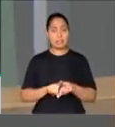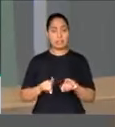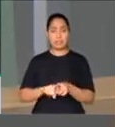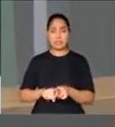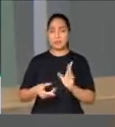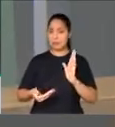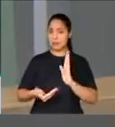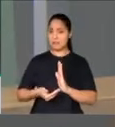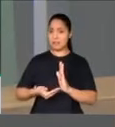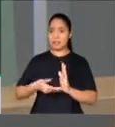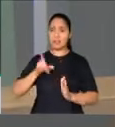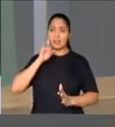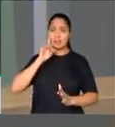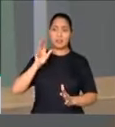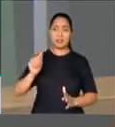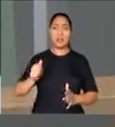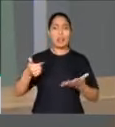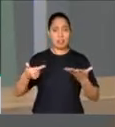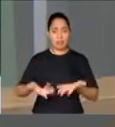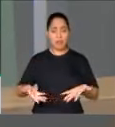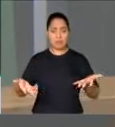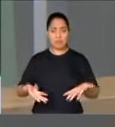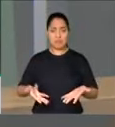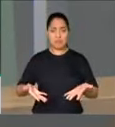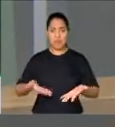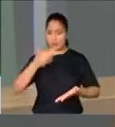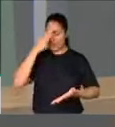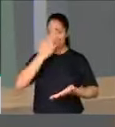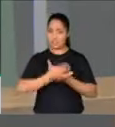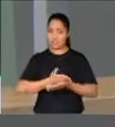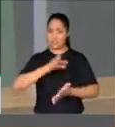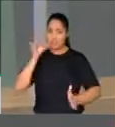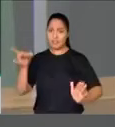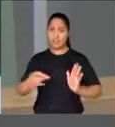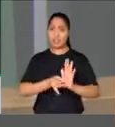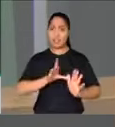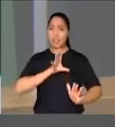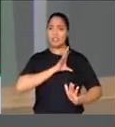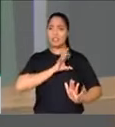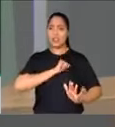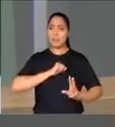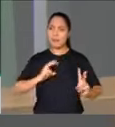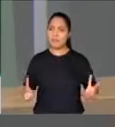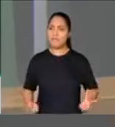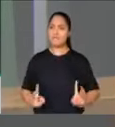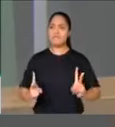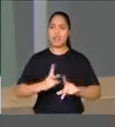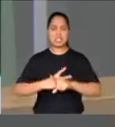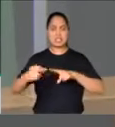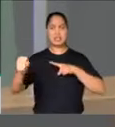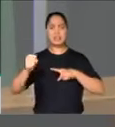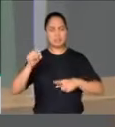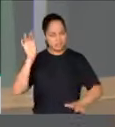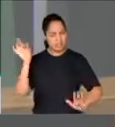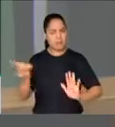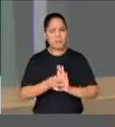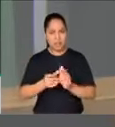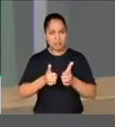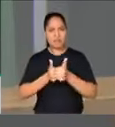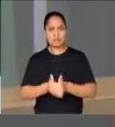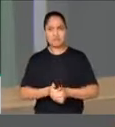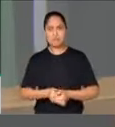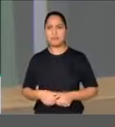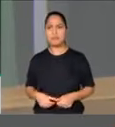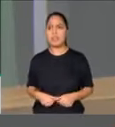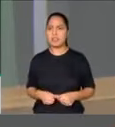esse, cada vez mais eu acredito que a verdade e o amor vencerá. E está muito próximo disso